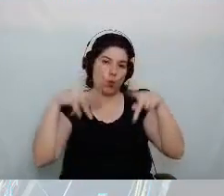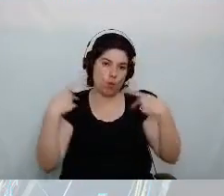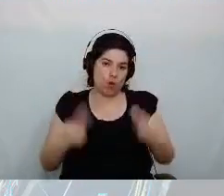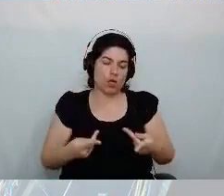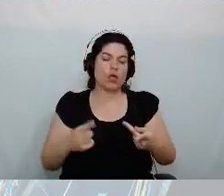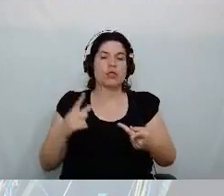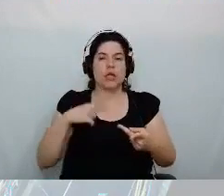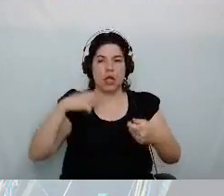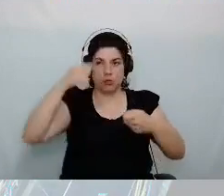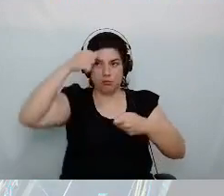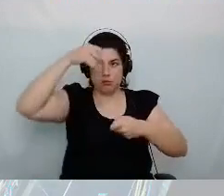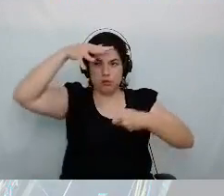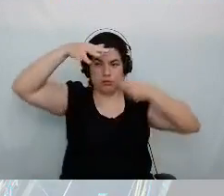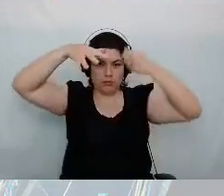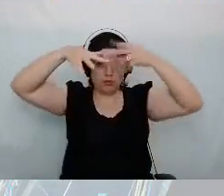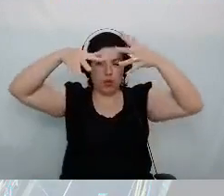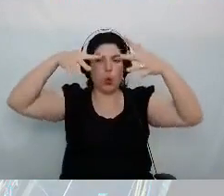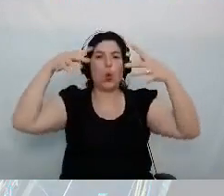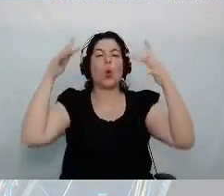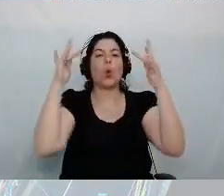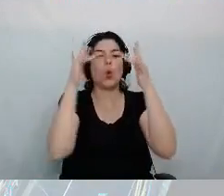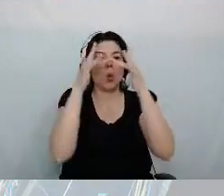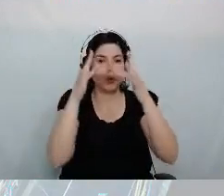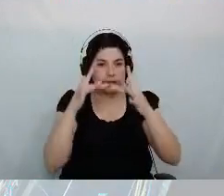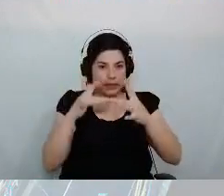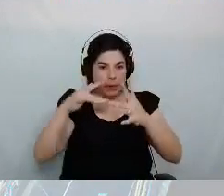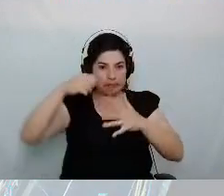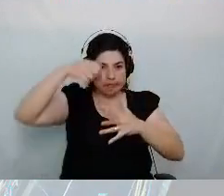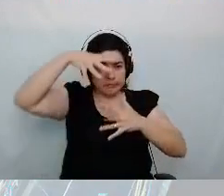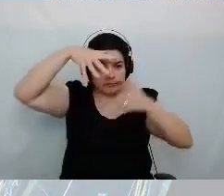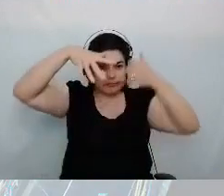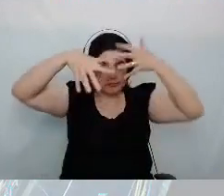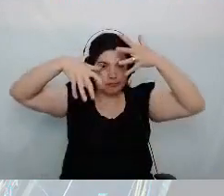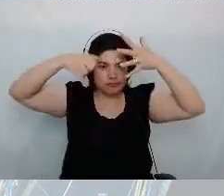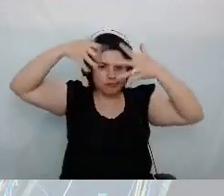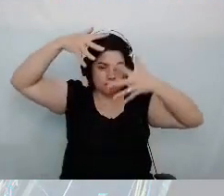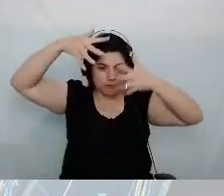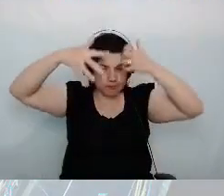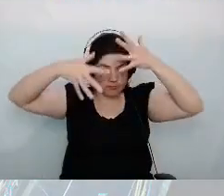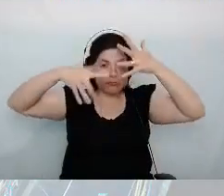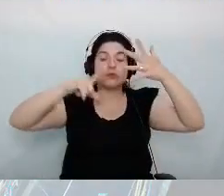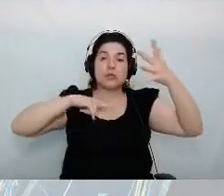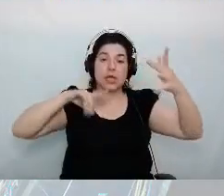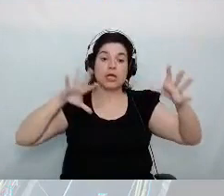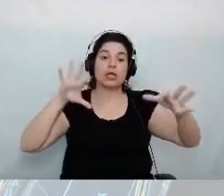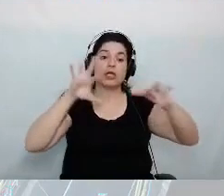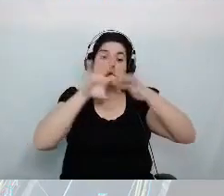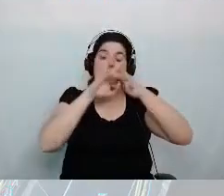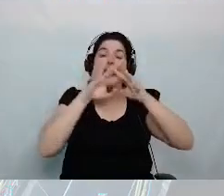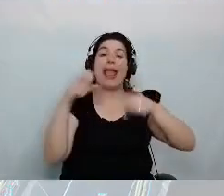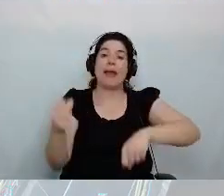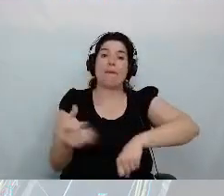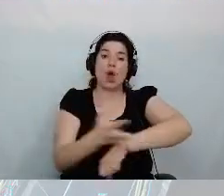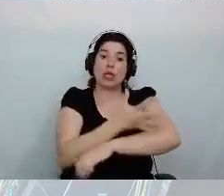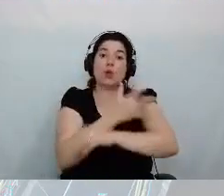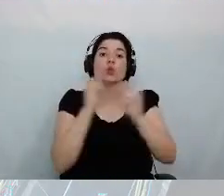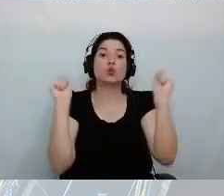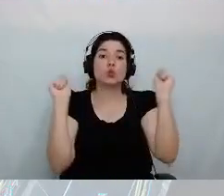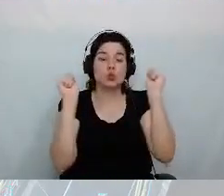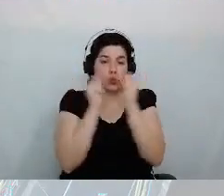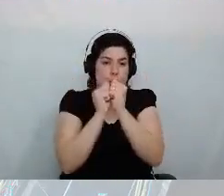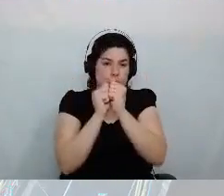cria conexões quando tem uma emoção atrelada. Então,